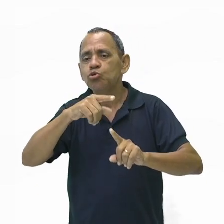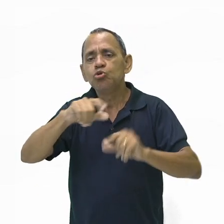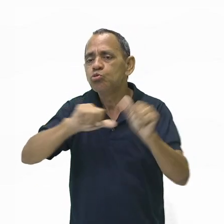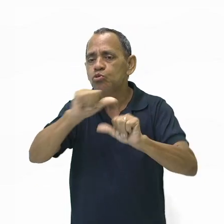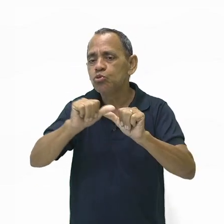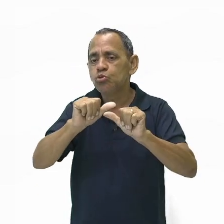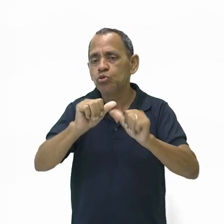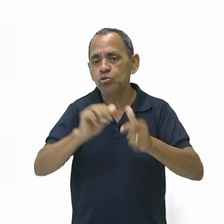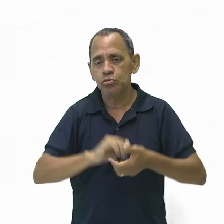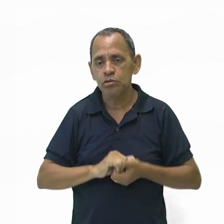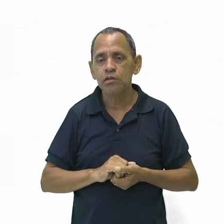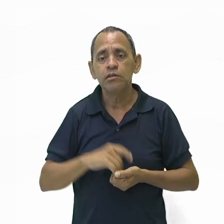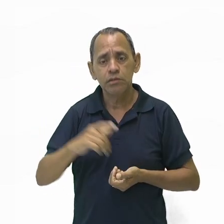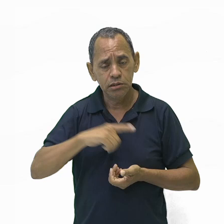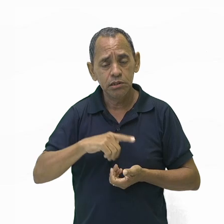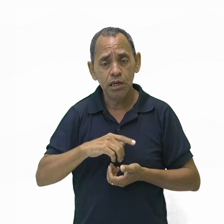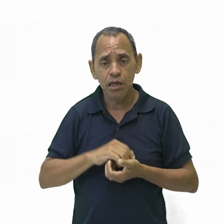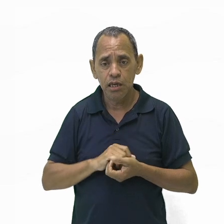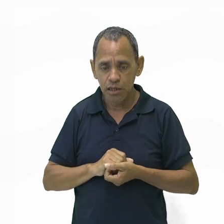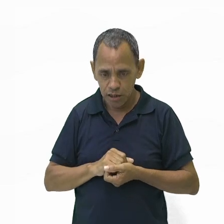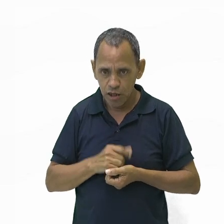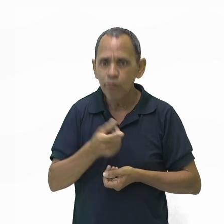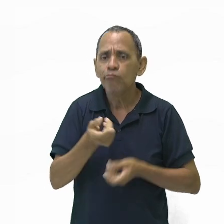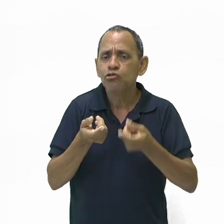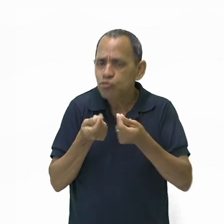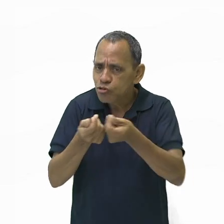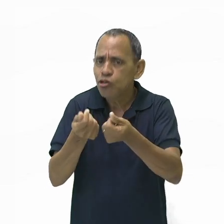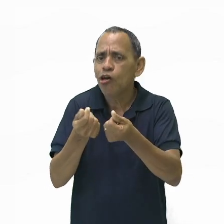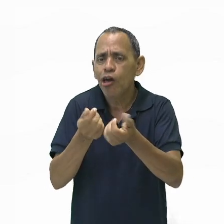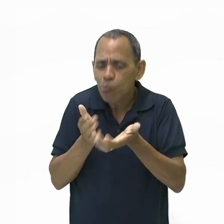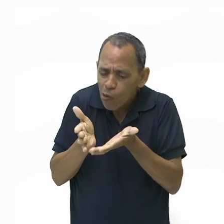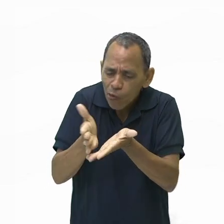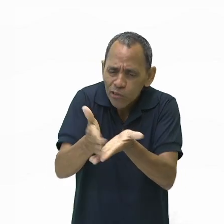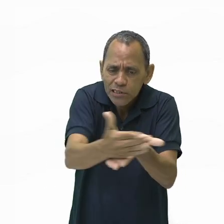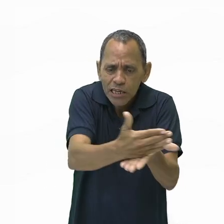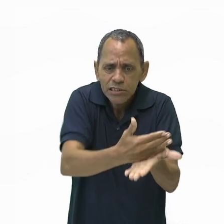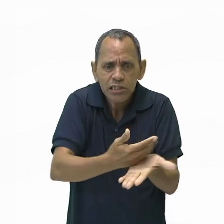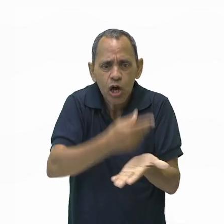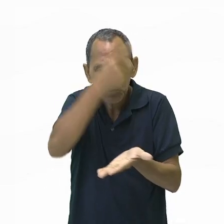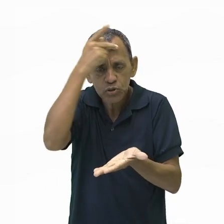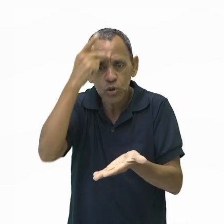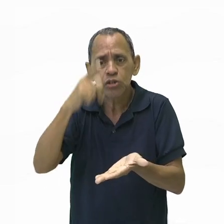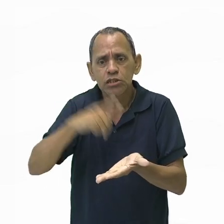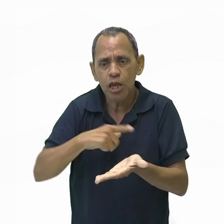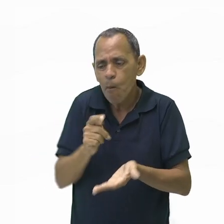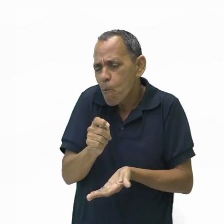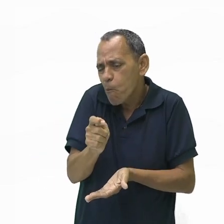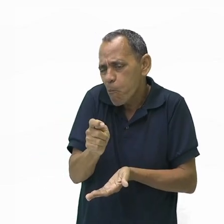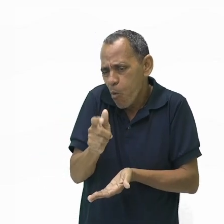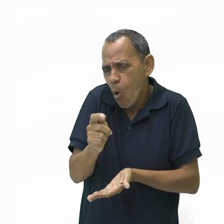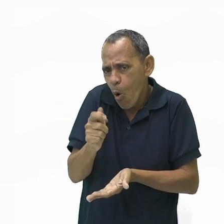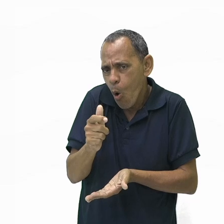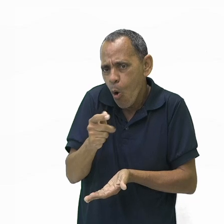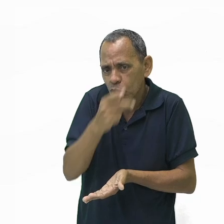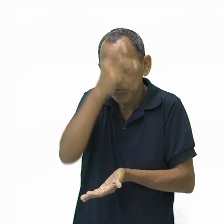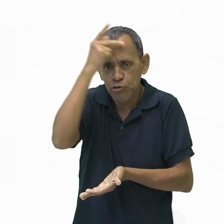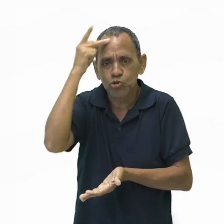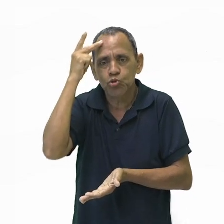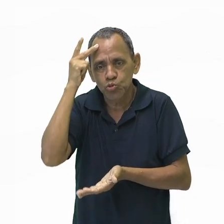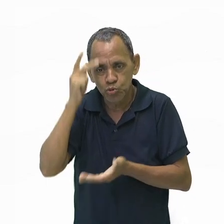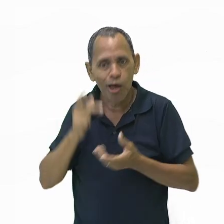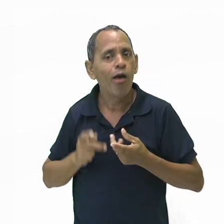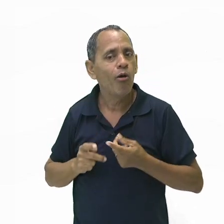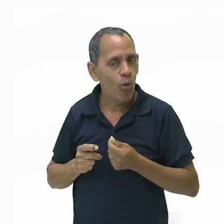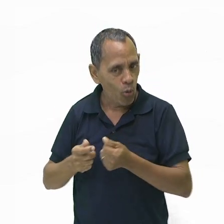tem ainda uma concentração de renda muito forte, quando você tem poucas pessoas com muita grana e uma